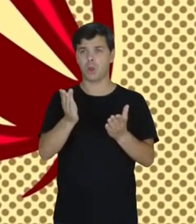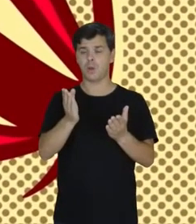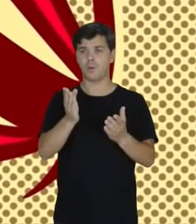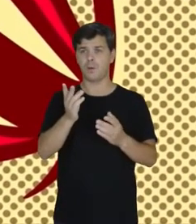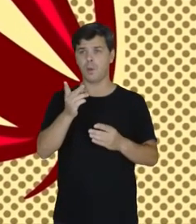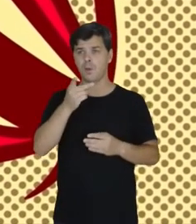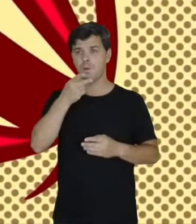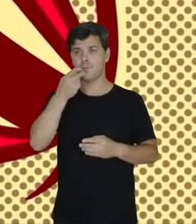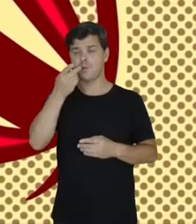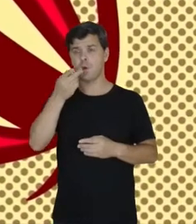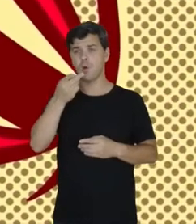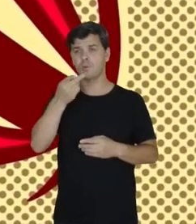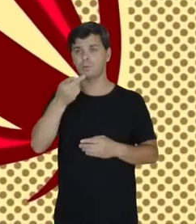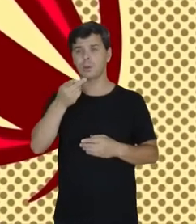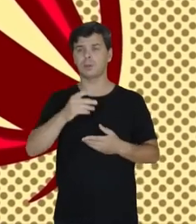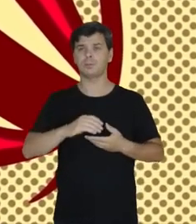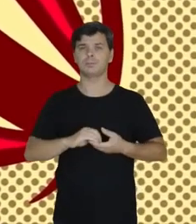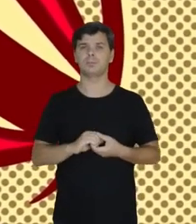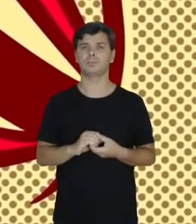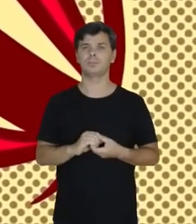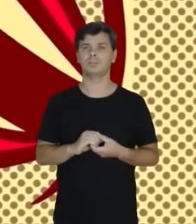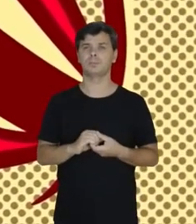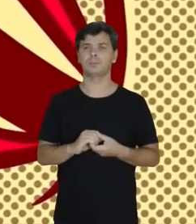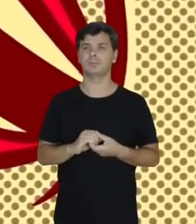agora eu vou falar.